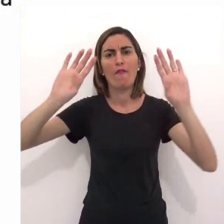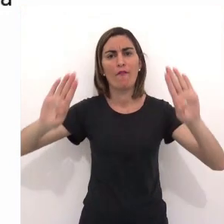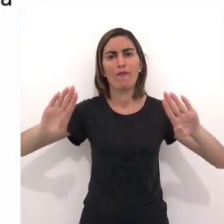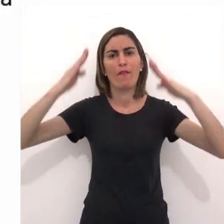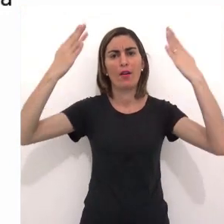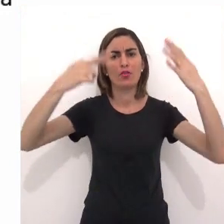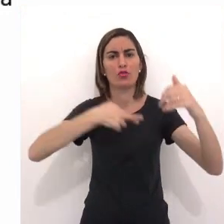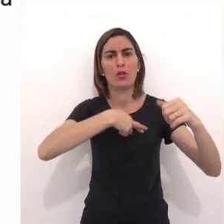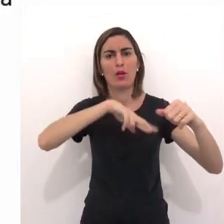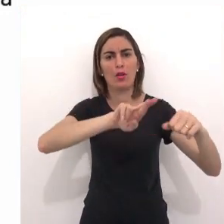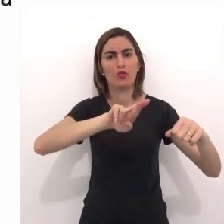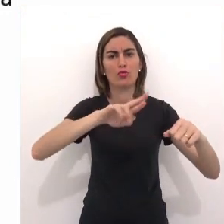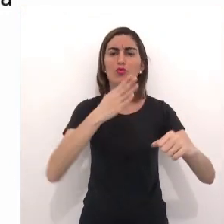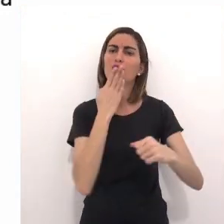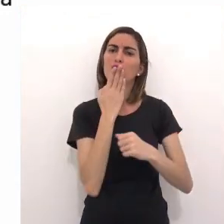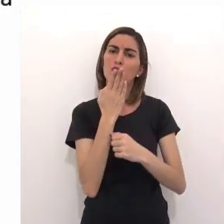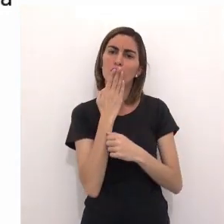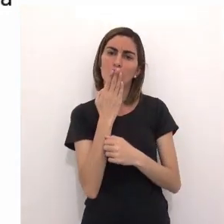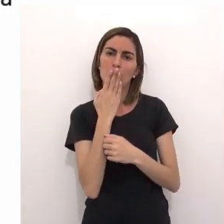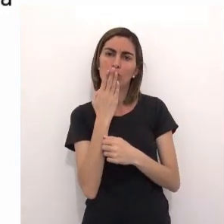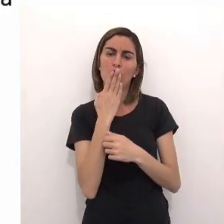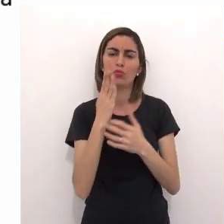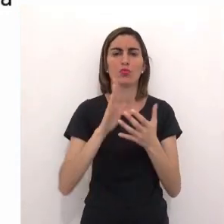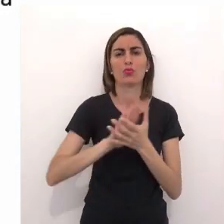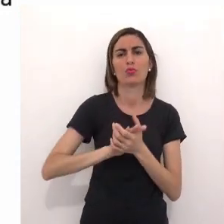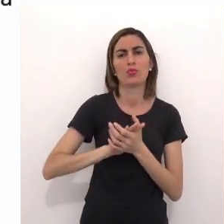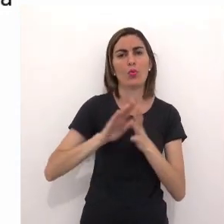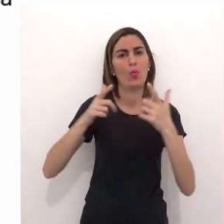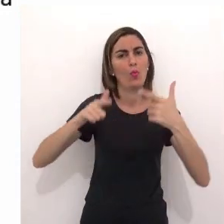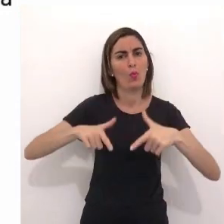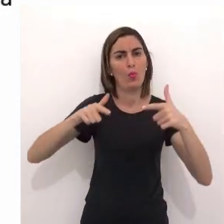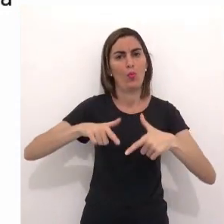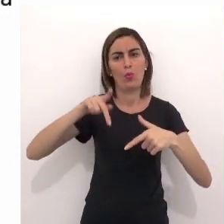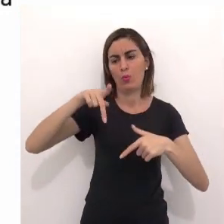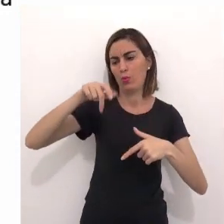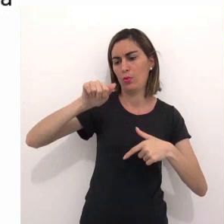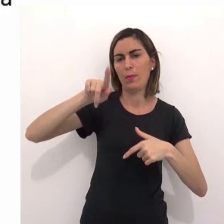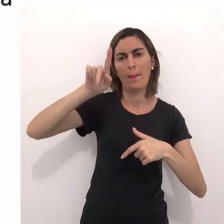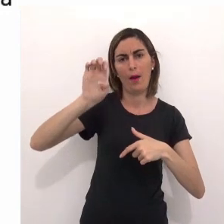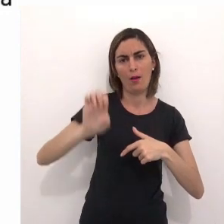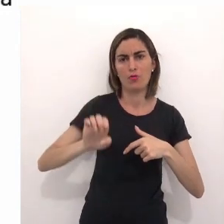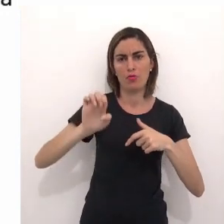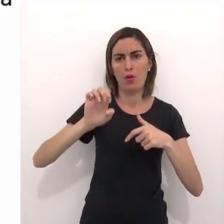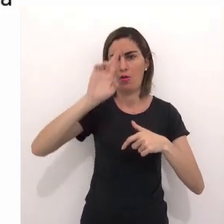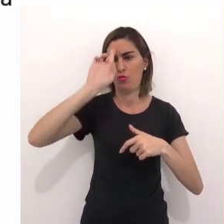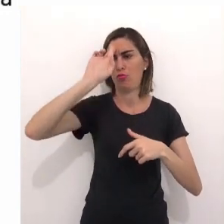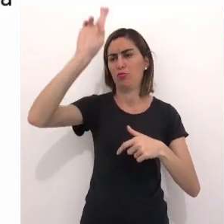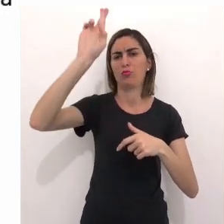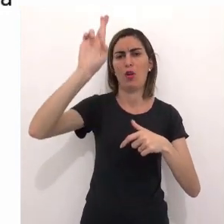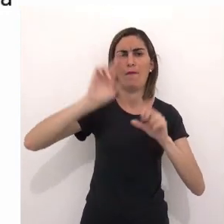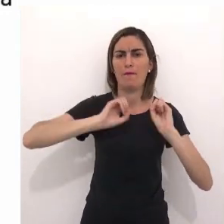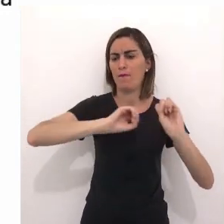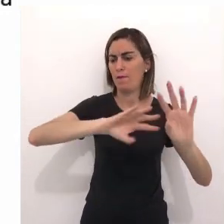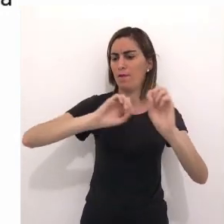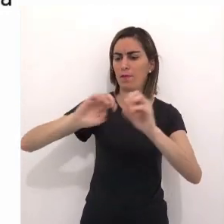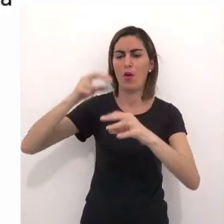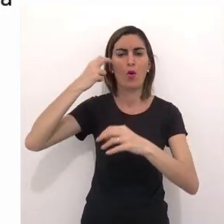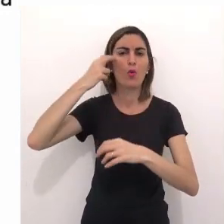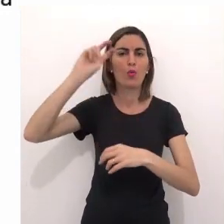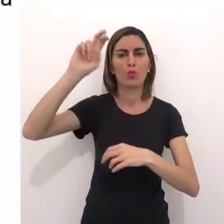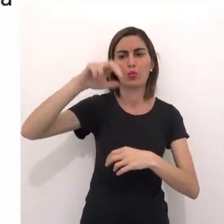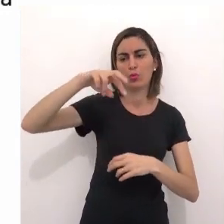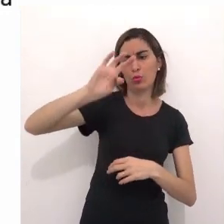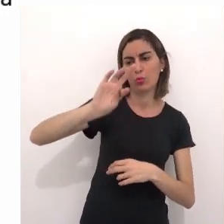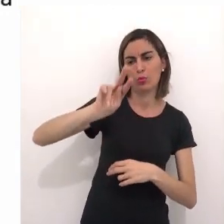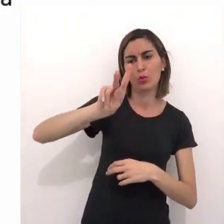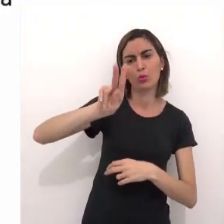indígenas. Caraimonhaga. Onde o pajé pregava a cultura tupi. Isso,